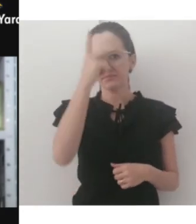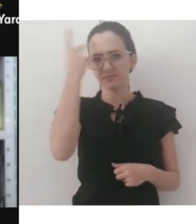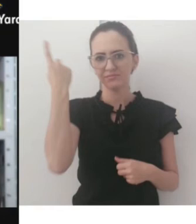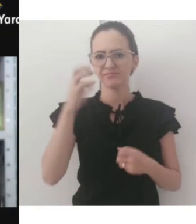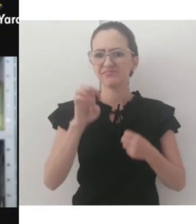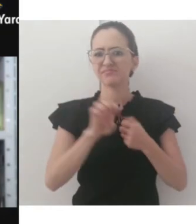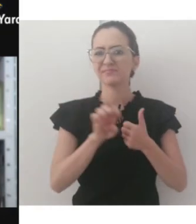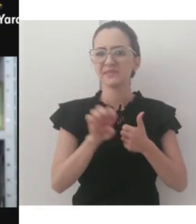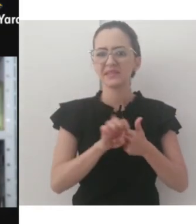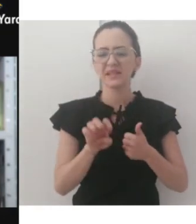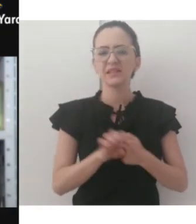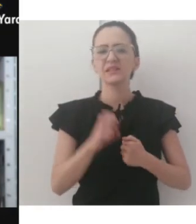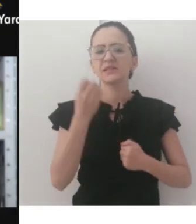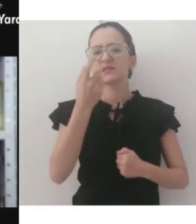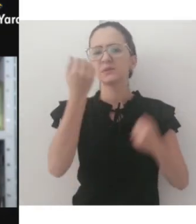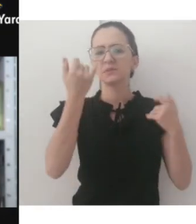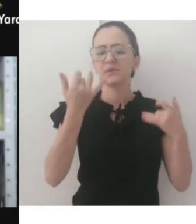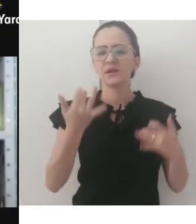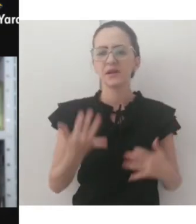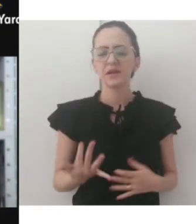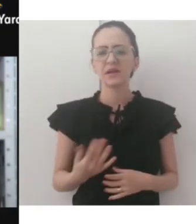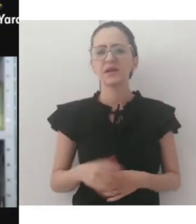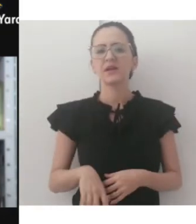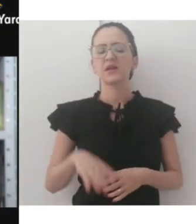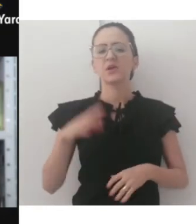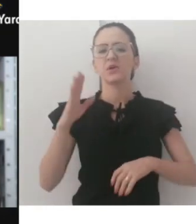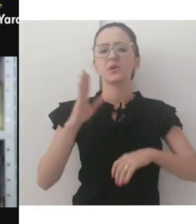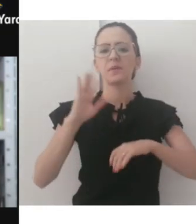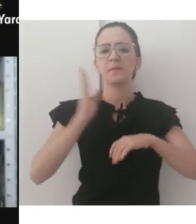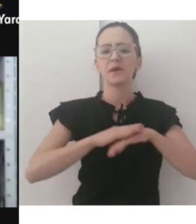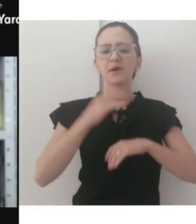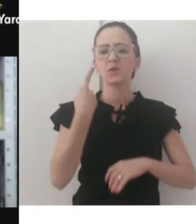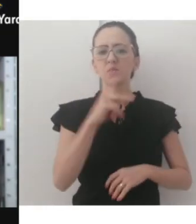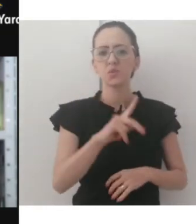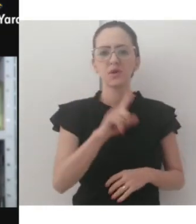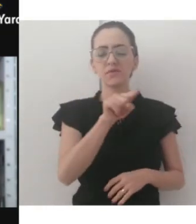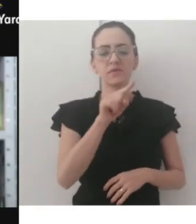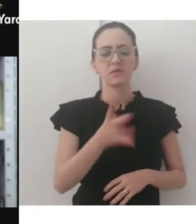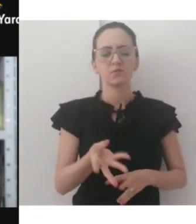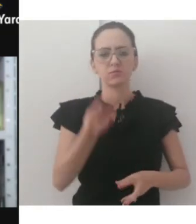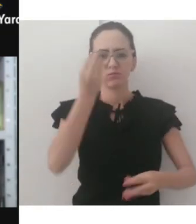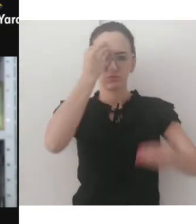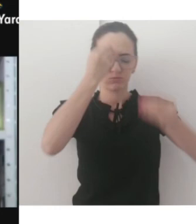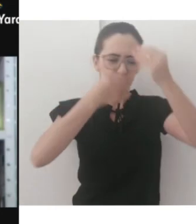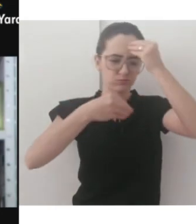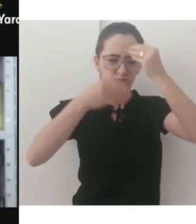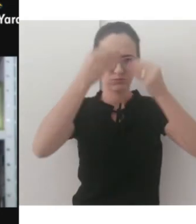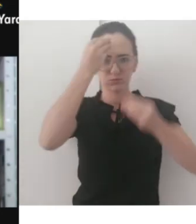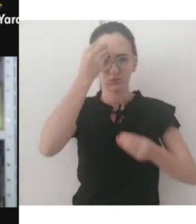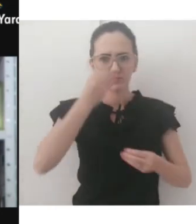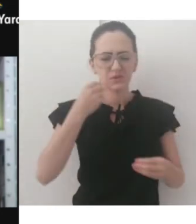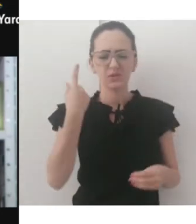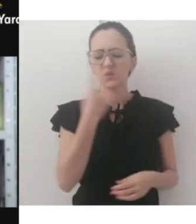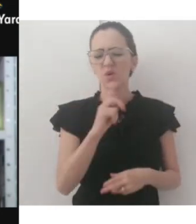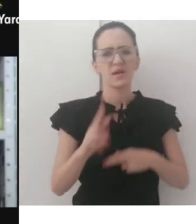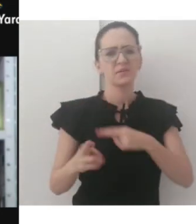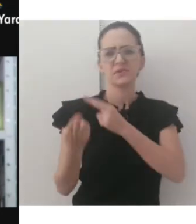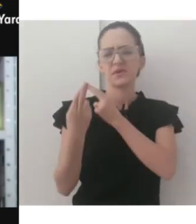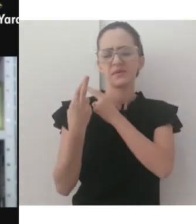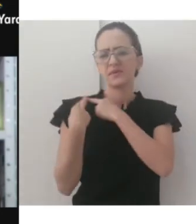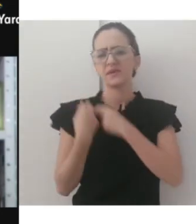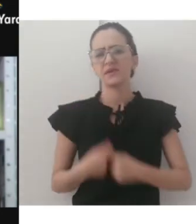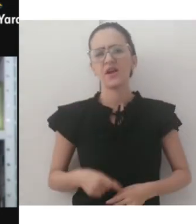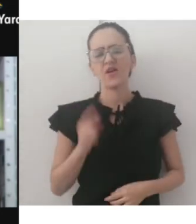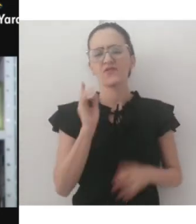pelos estudos, poucos estudos que a gente faz, todos os especialistas na área dizem que você é responsável por aquilo que você alimenta no